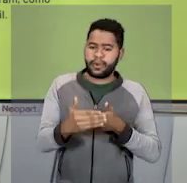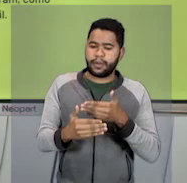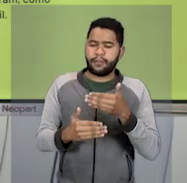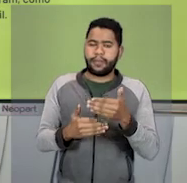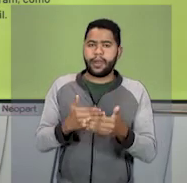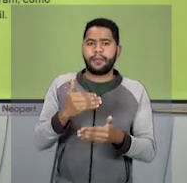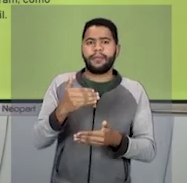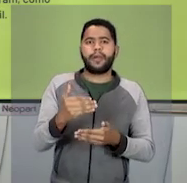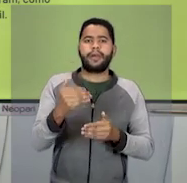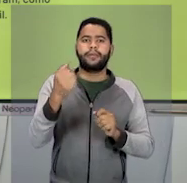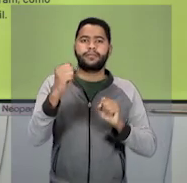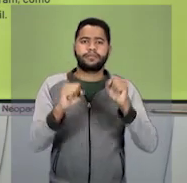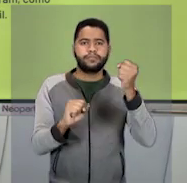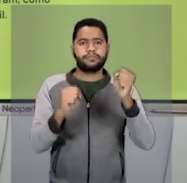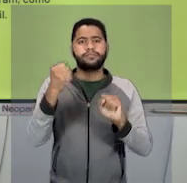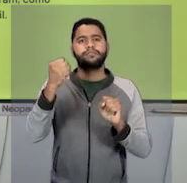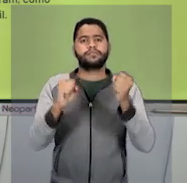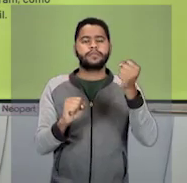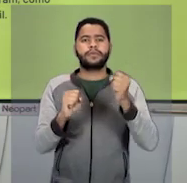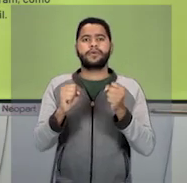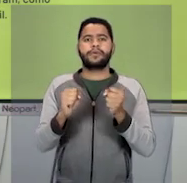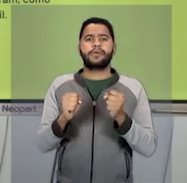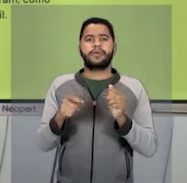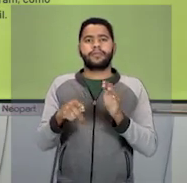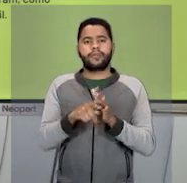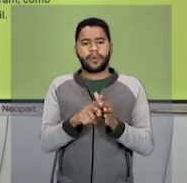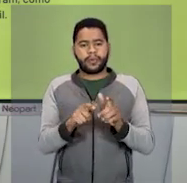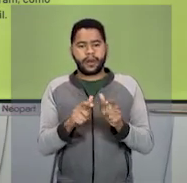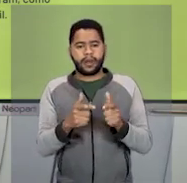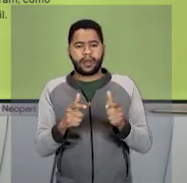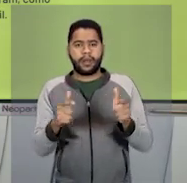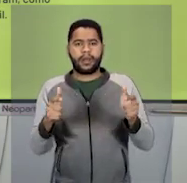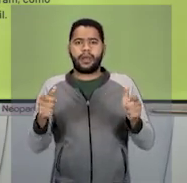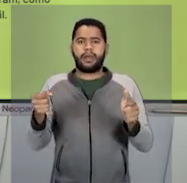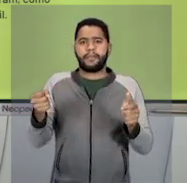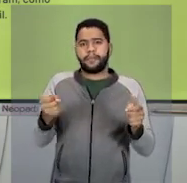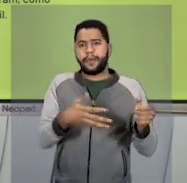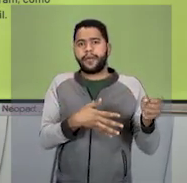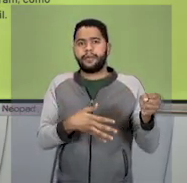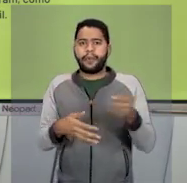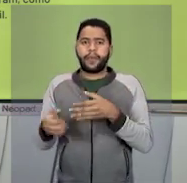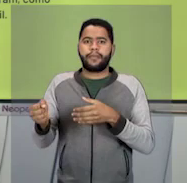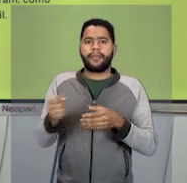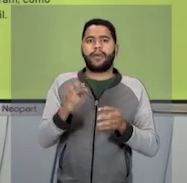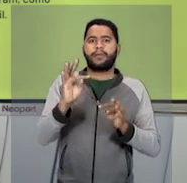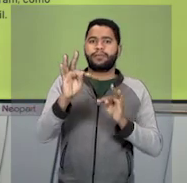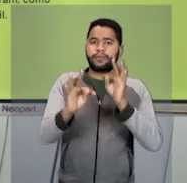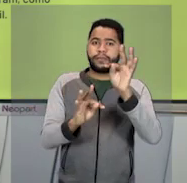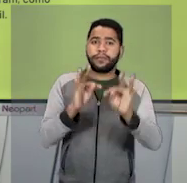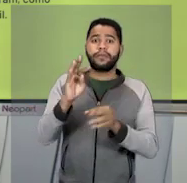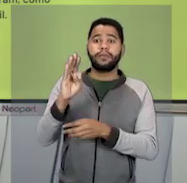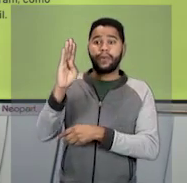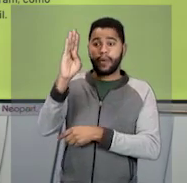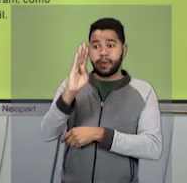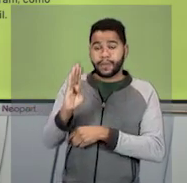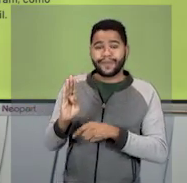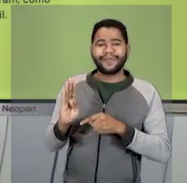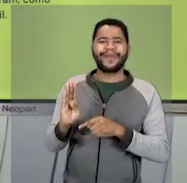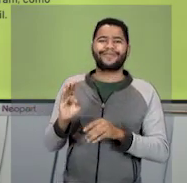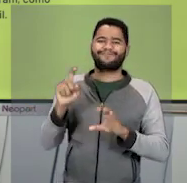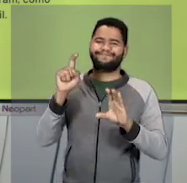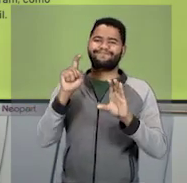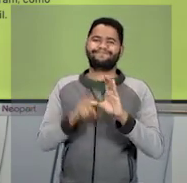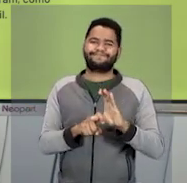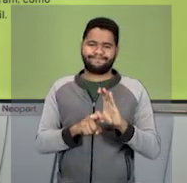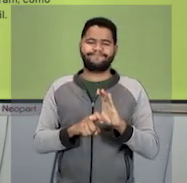industrial ali, você intensifica esse processo de modernização, o Brasil ainda, né, é muito